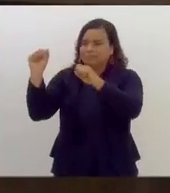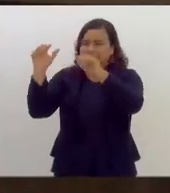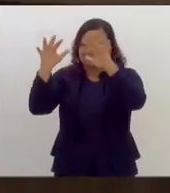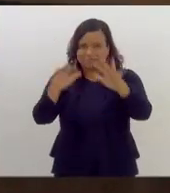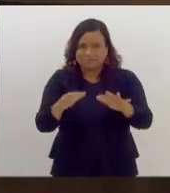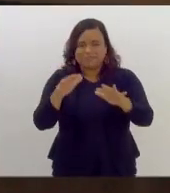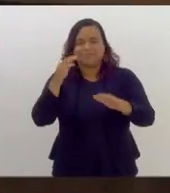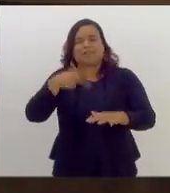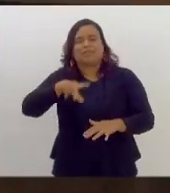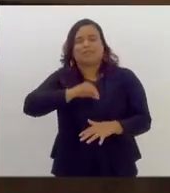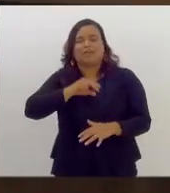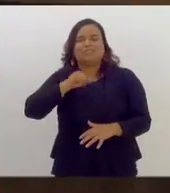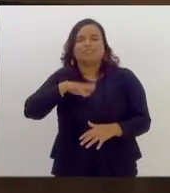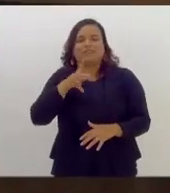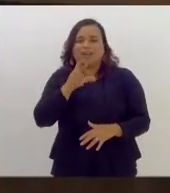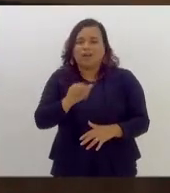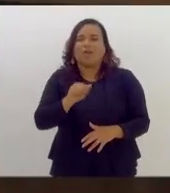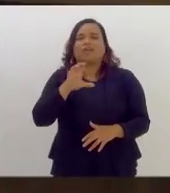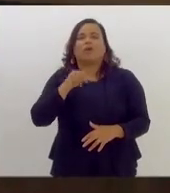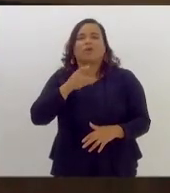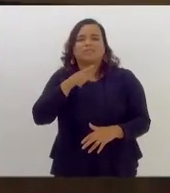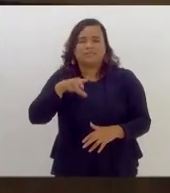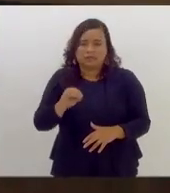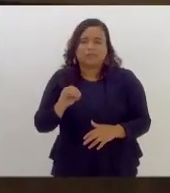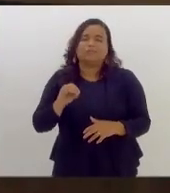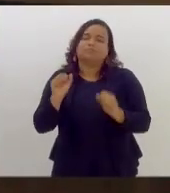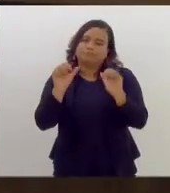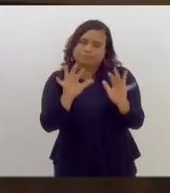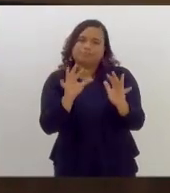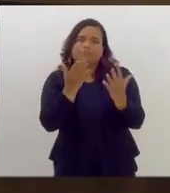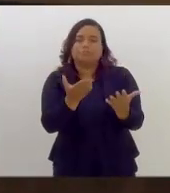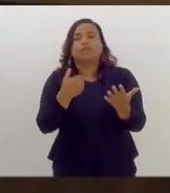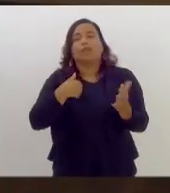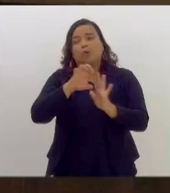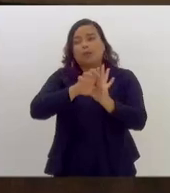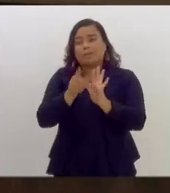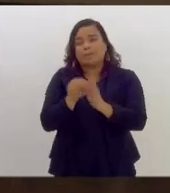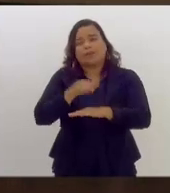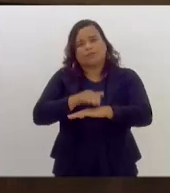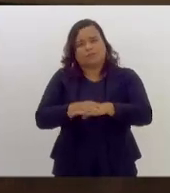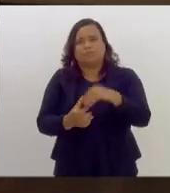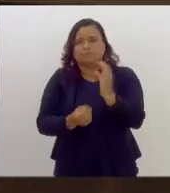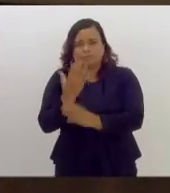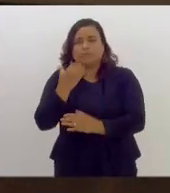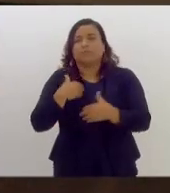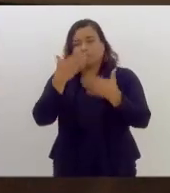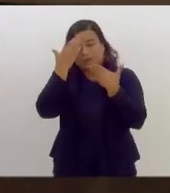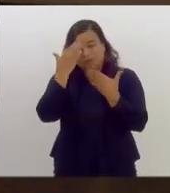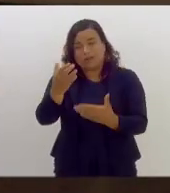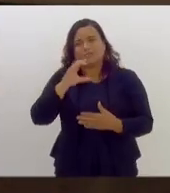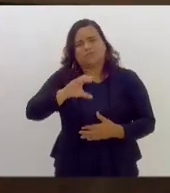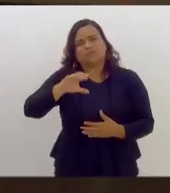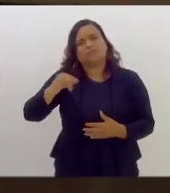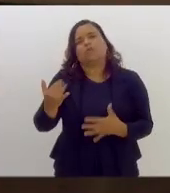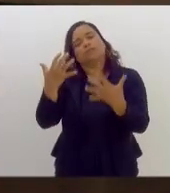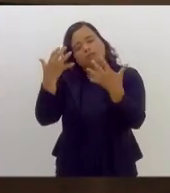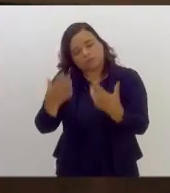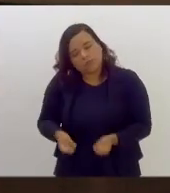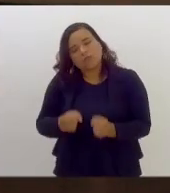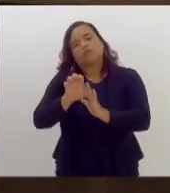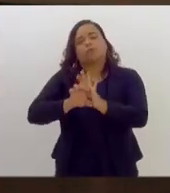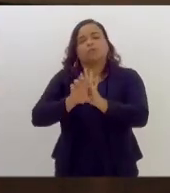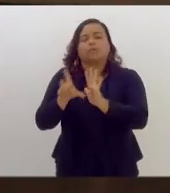bênçãos. Eu fiz essas emendas e quero agradecer a CCJ pela ter acolhido as